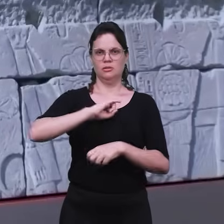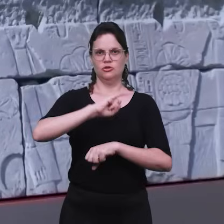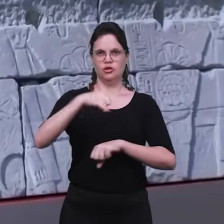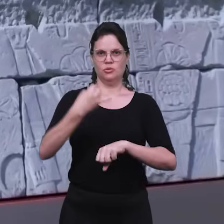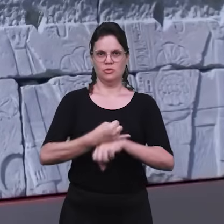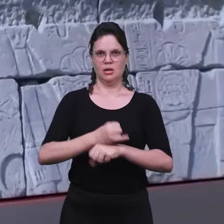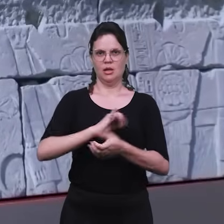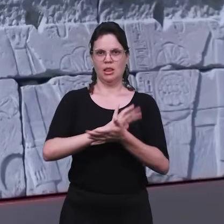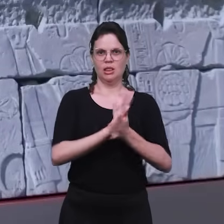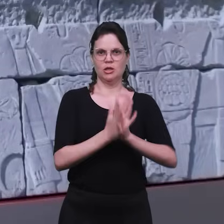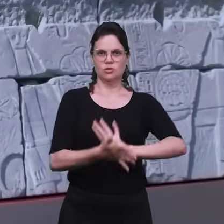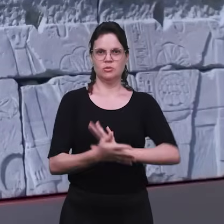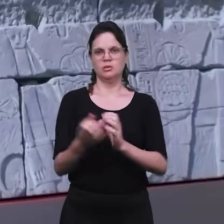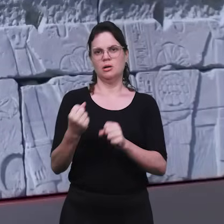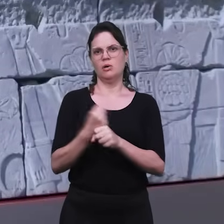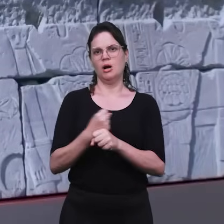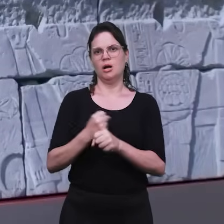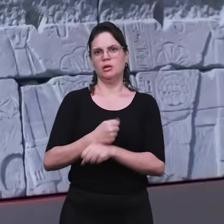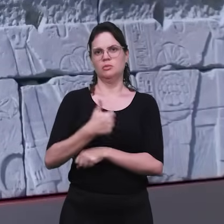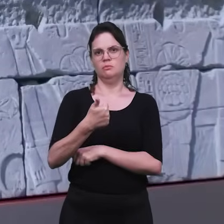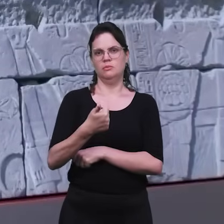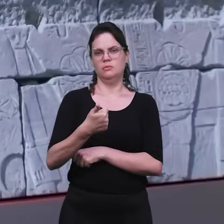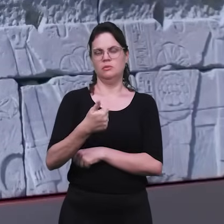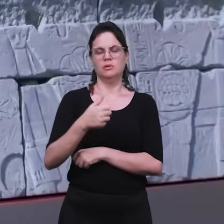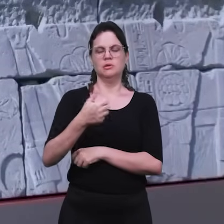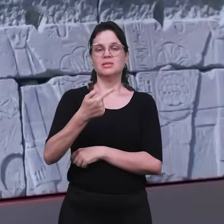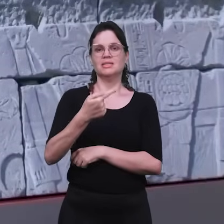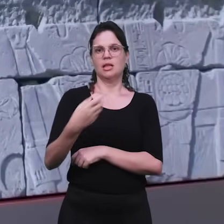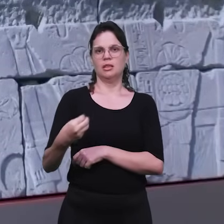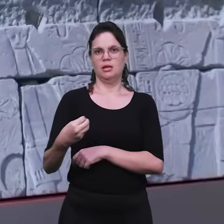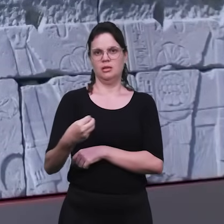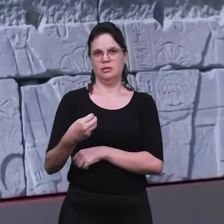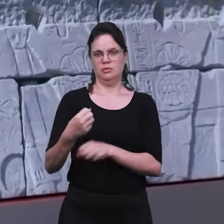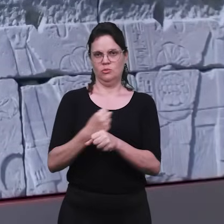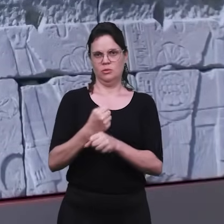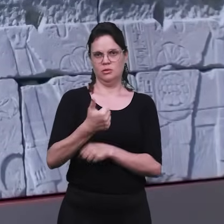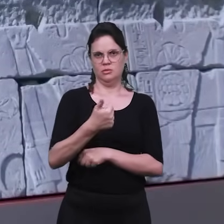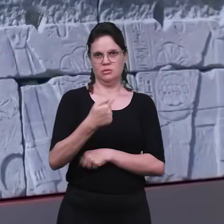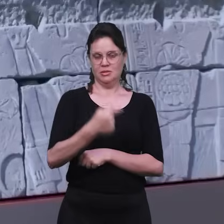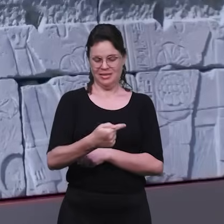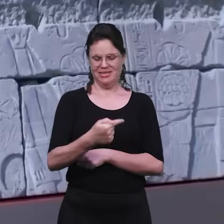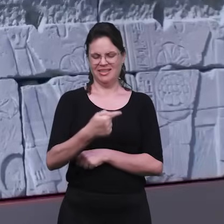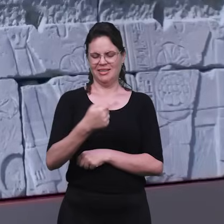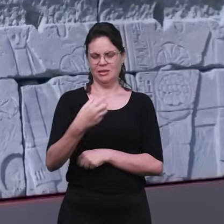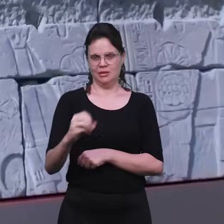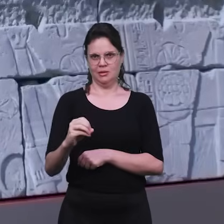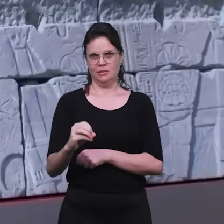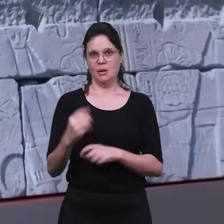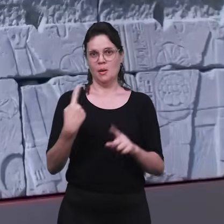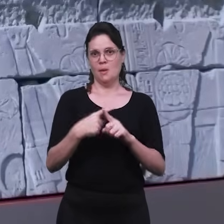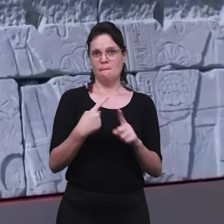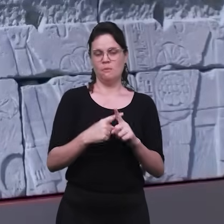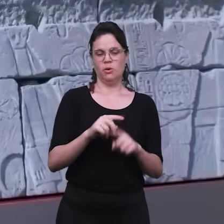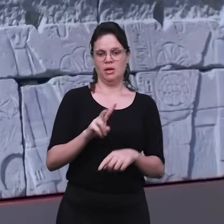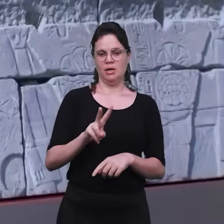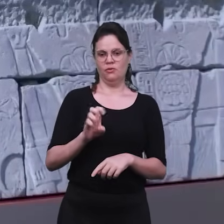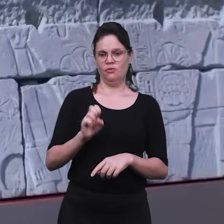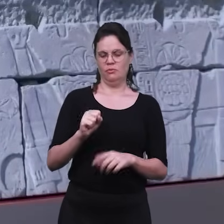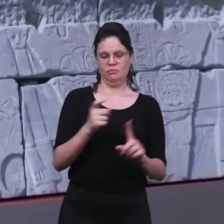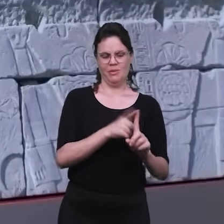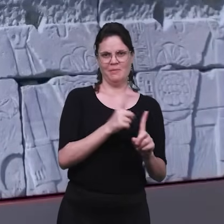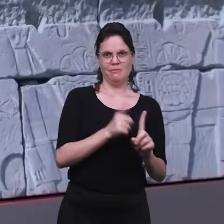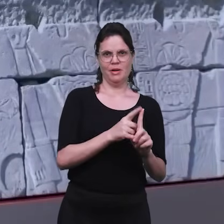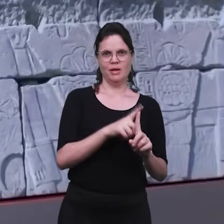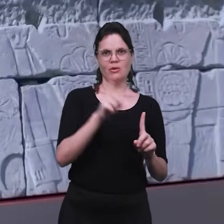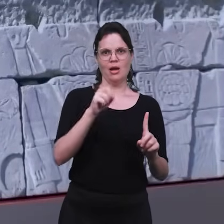ano 70, Vespasiano era o imperador, Tito, seu filho, era